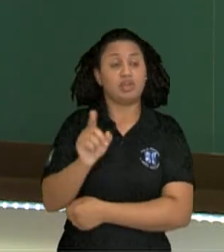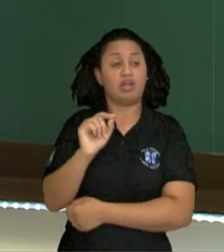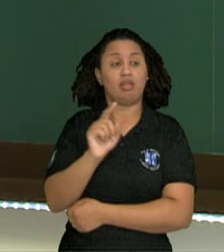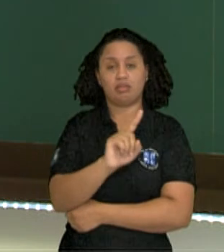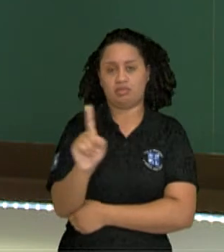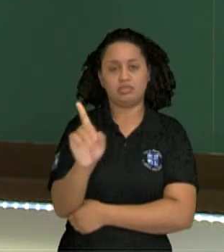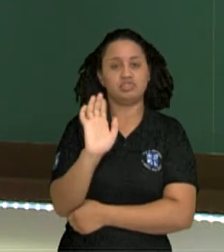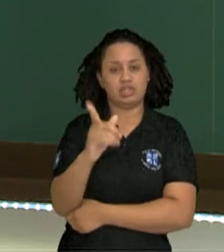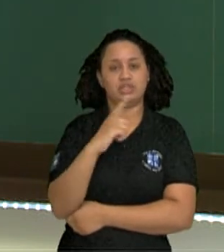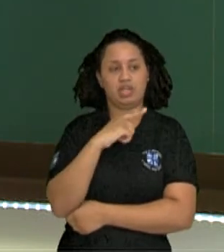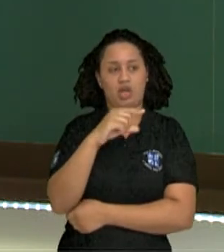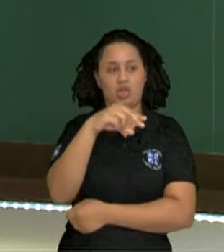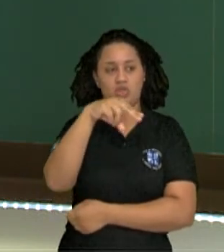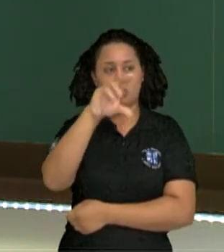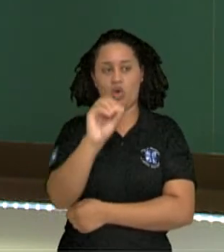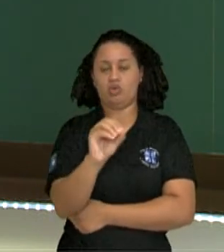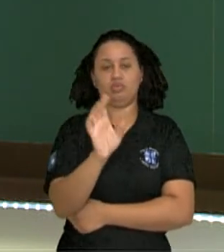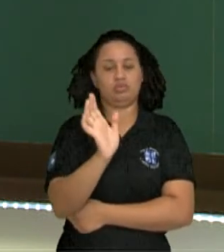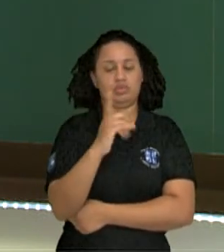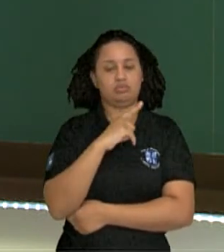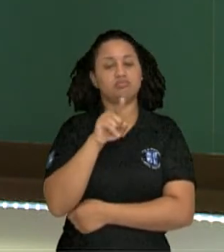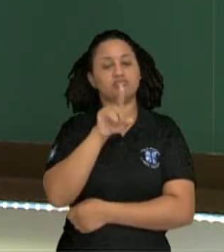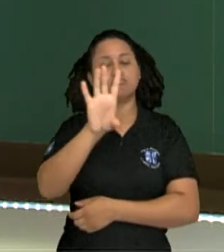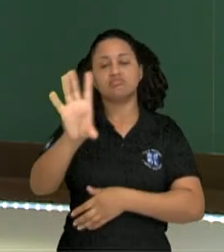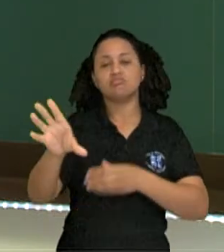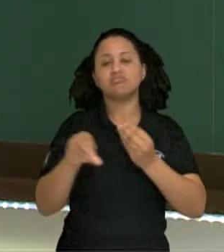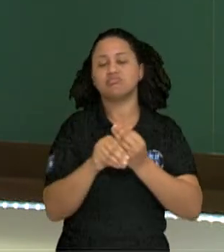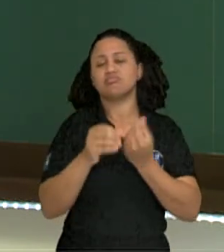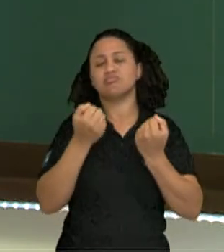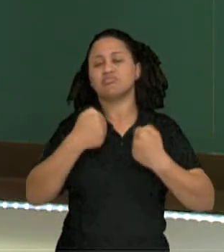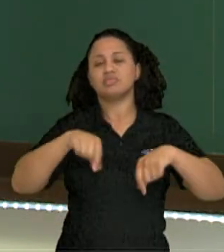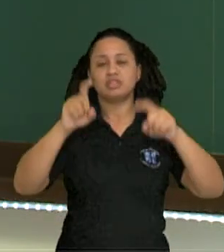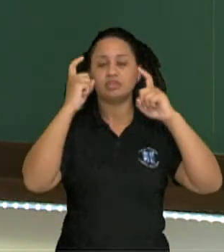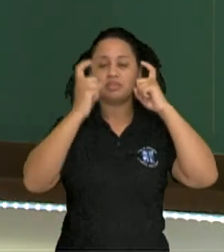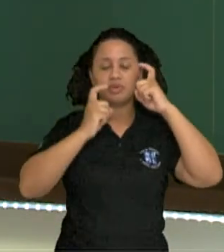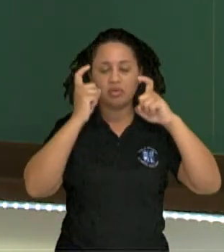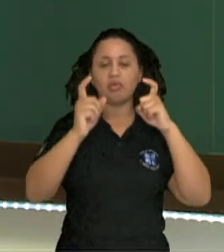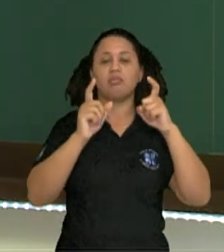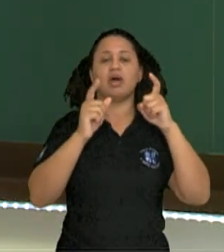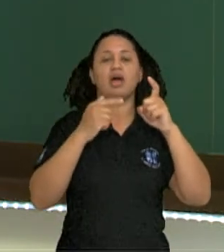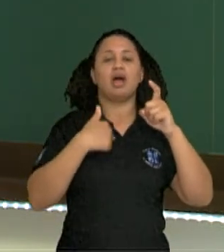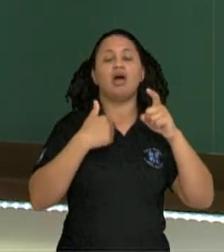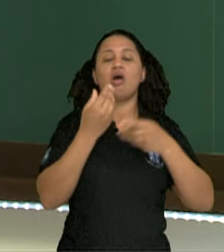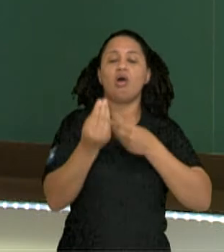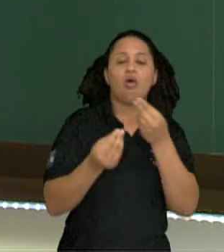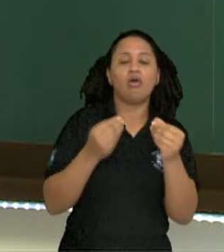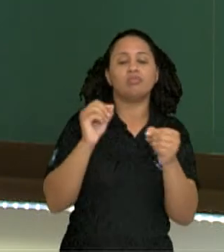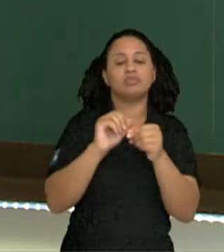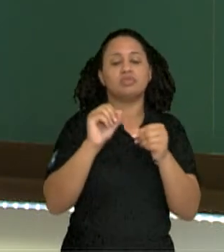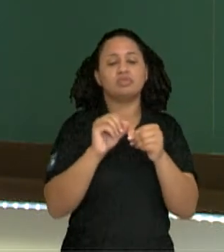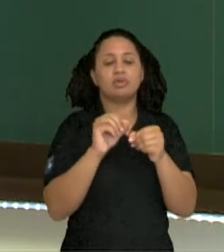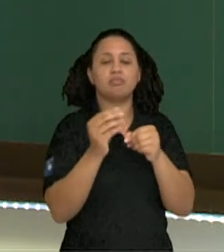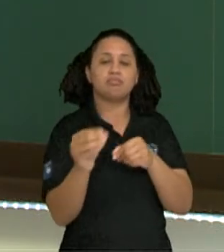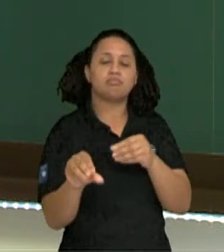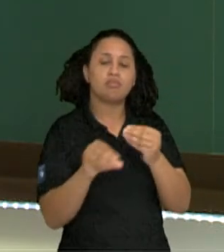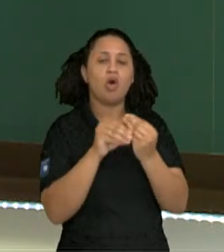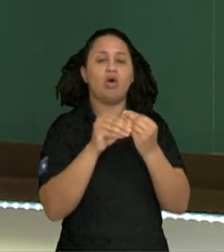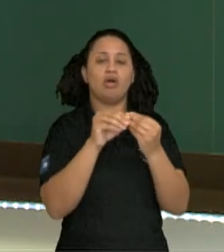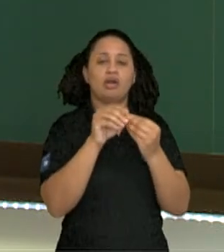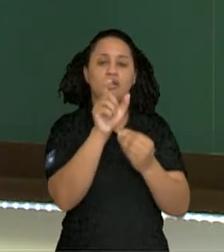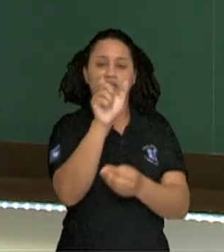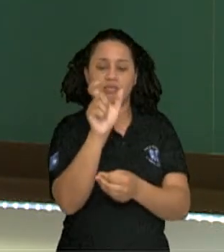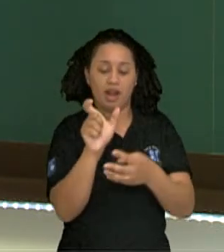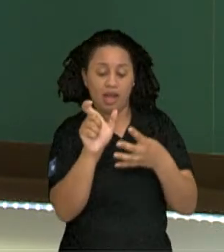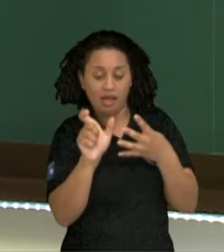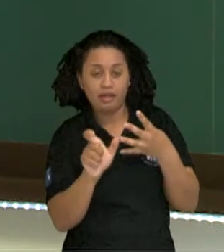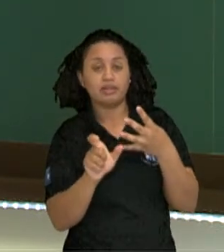aqui, tá? Você apenas vai completar, não precisa se preocupar em usar o imperativo negativo. Já está aqui: